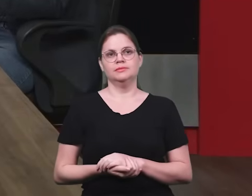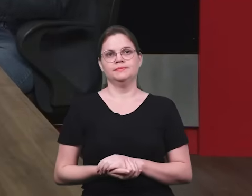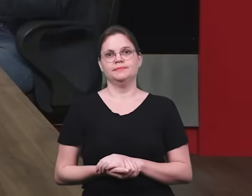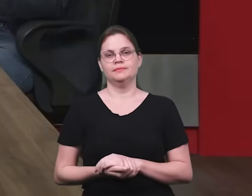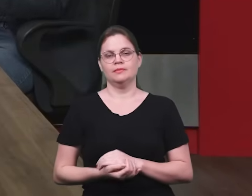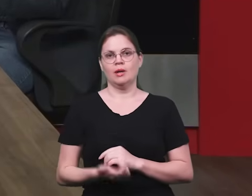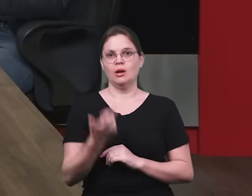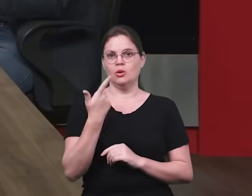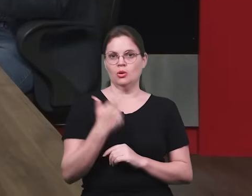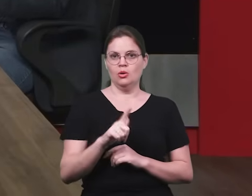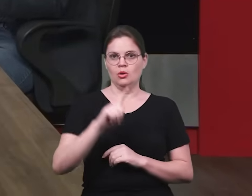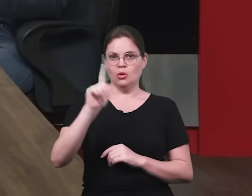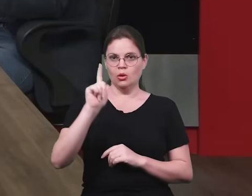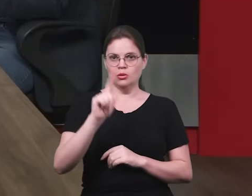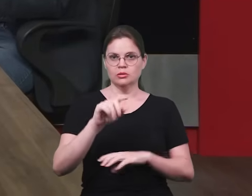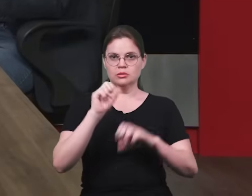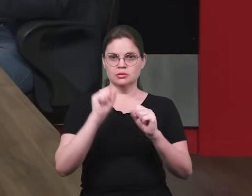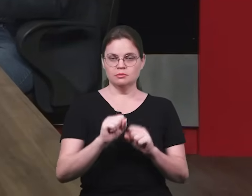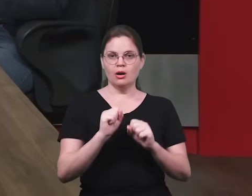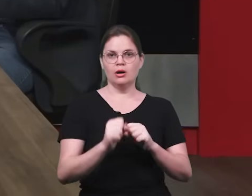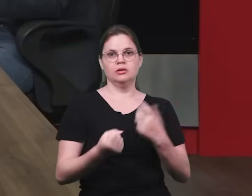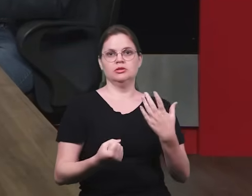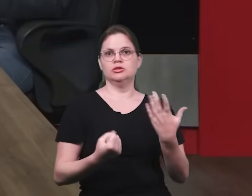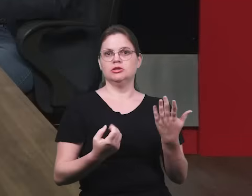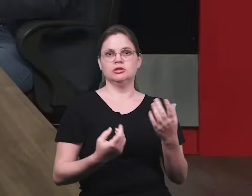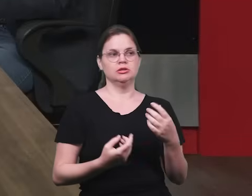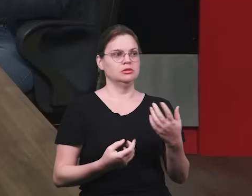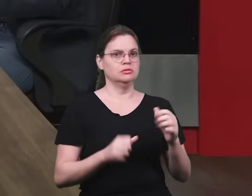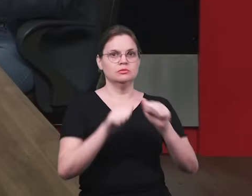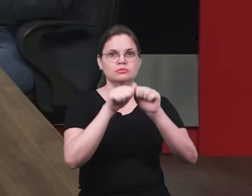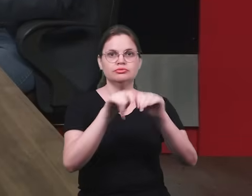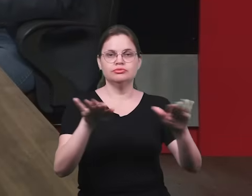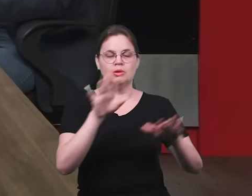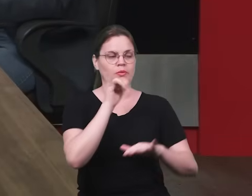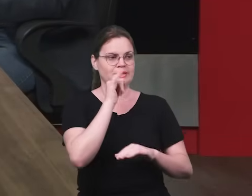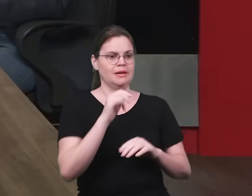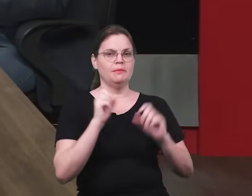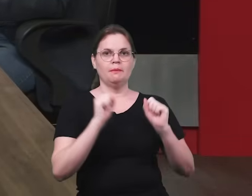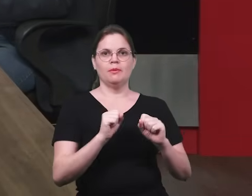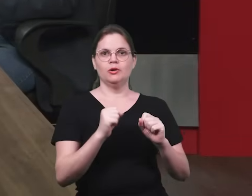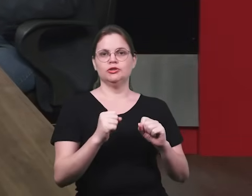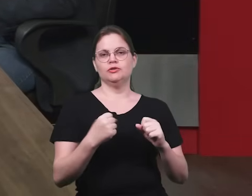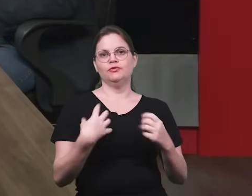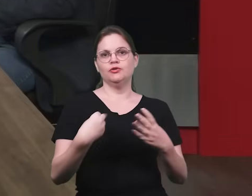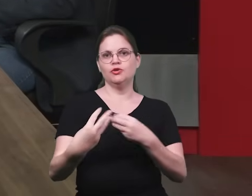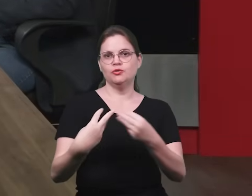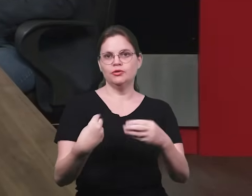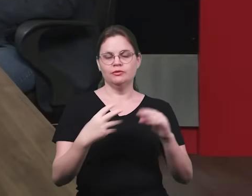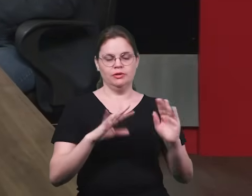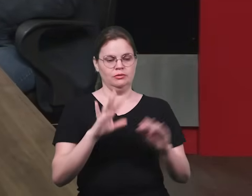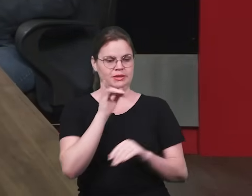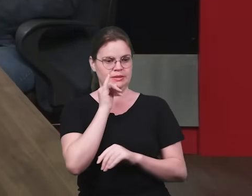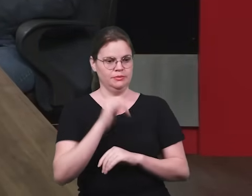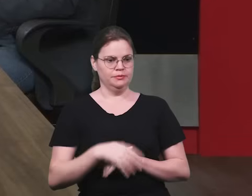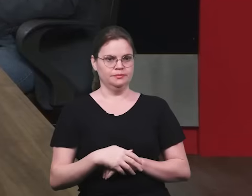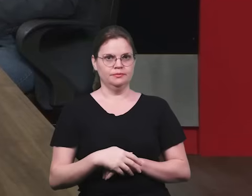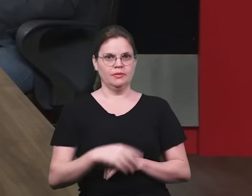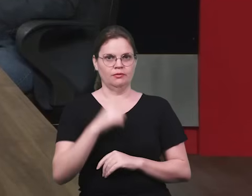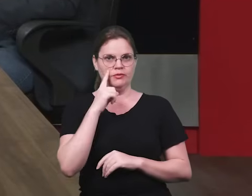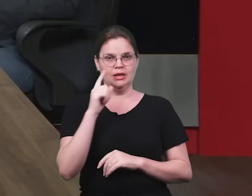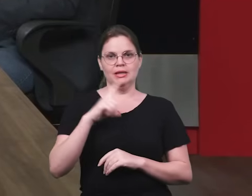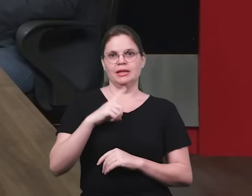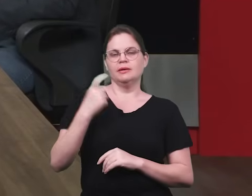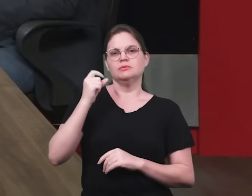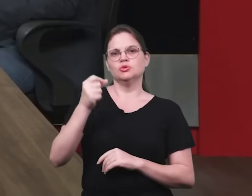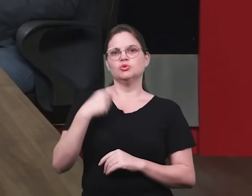outros seres podem descender. Não é? Então, por exemplo, nós temos um